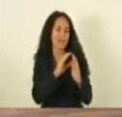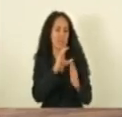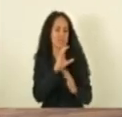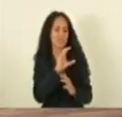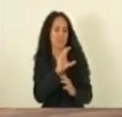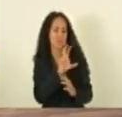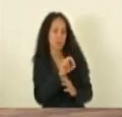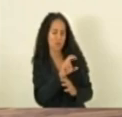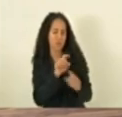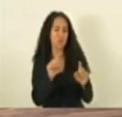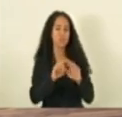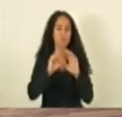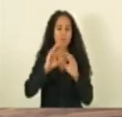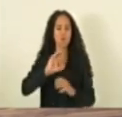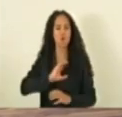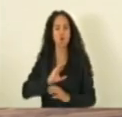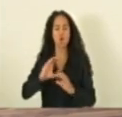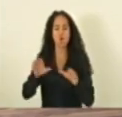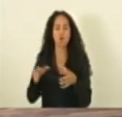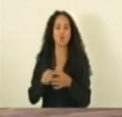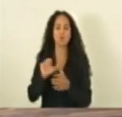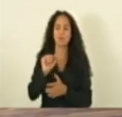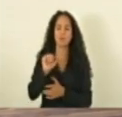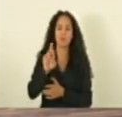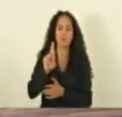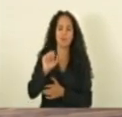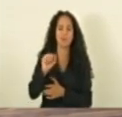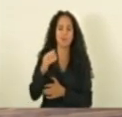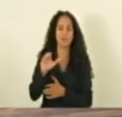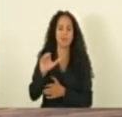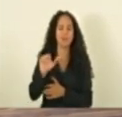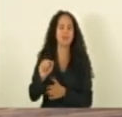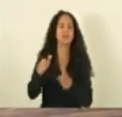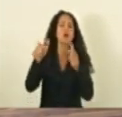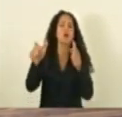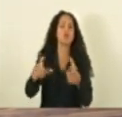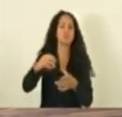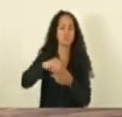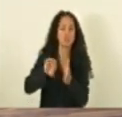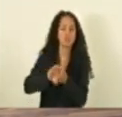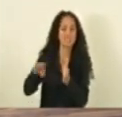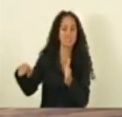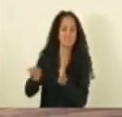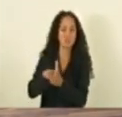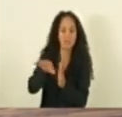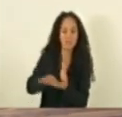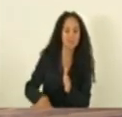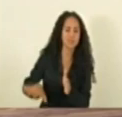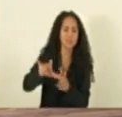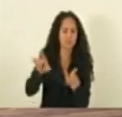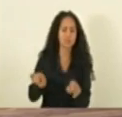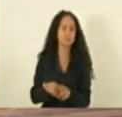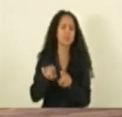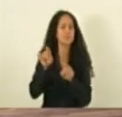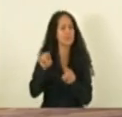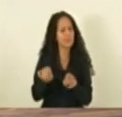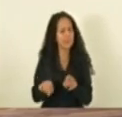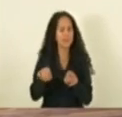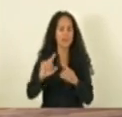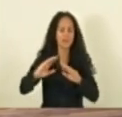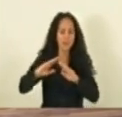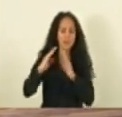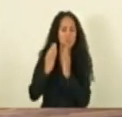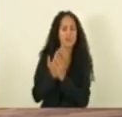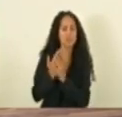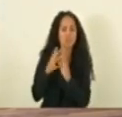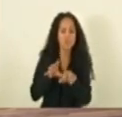no Clube Araçá, na entidade Araçá lá em São Mateus, que é também uma grande